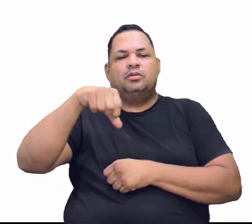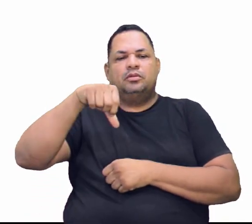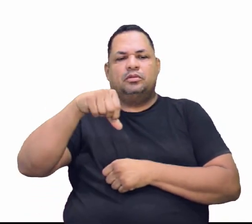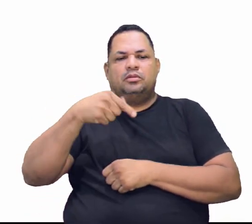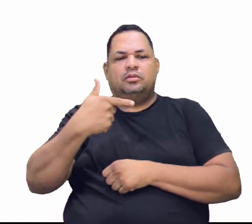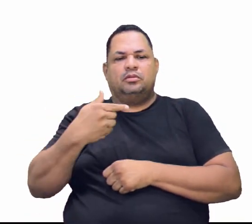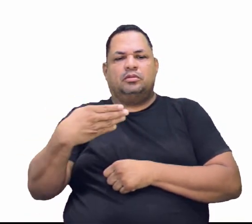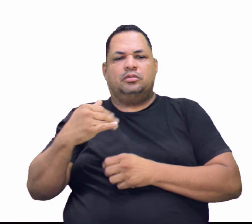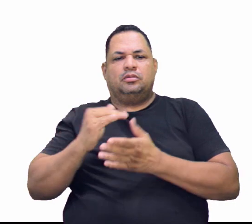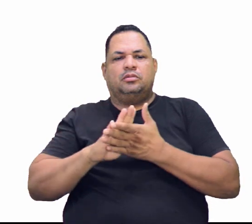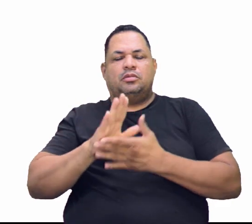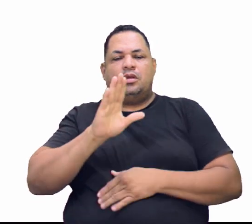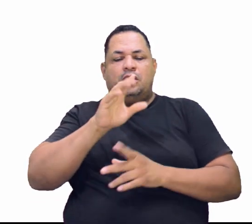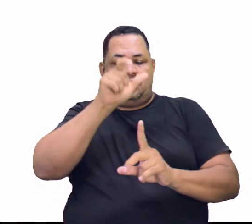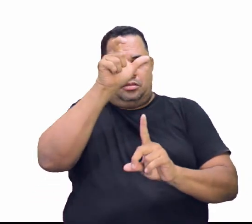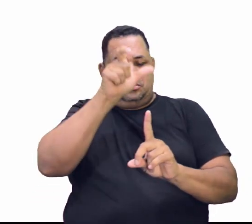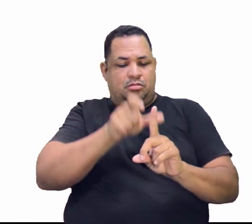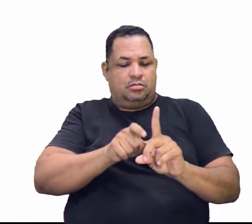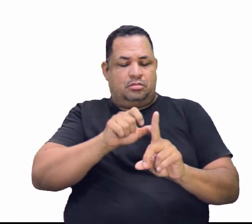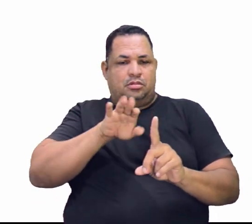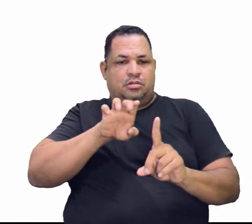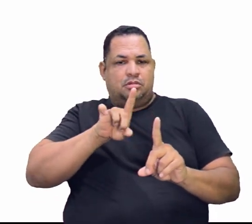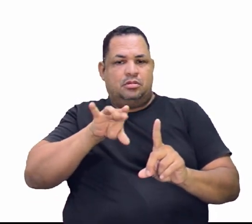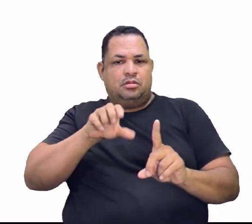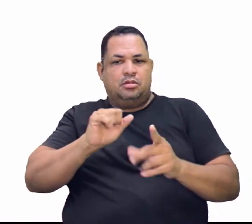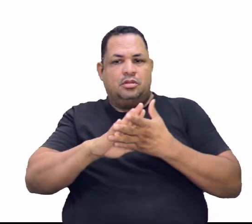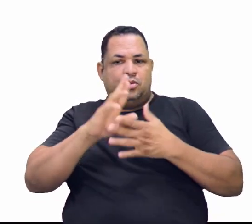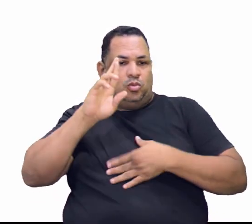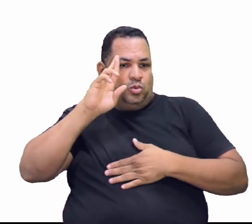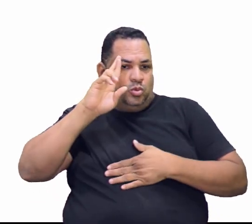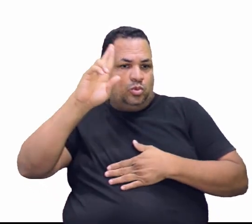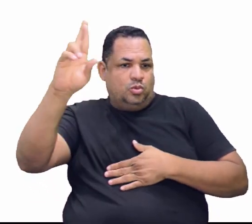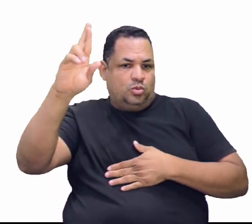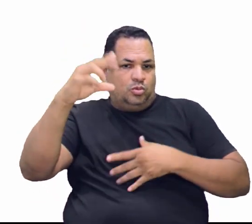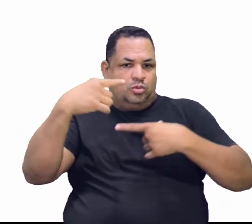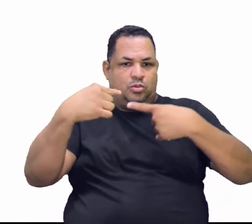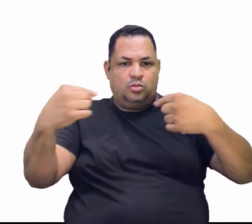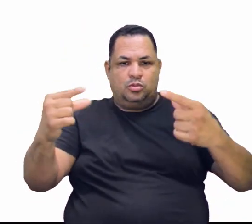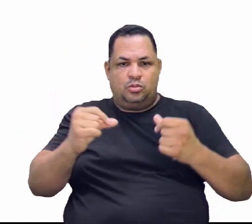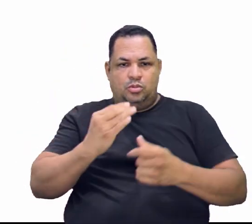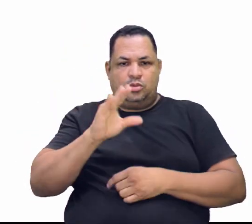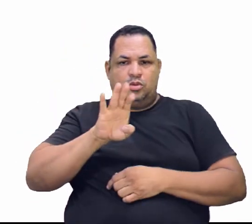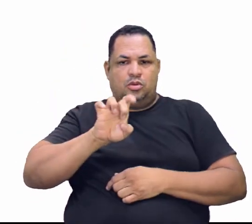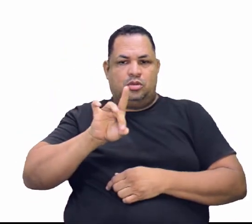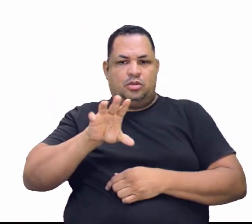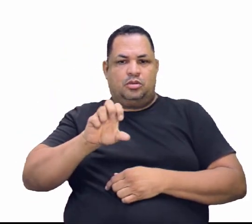1924, o Aloysio Ferreira estava no comando do Forte de Coimbra,